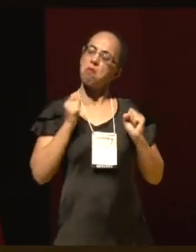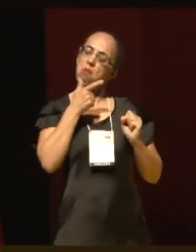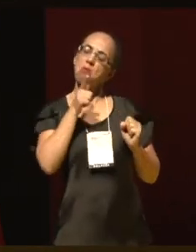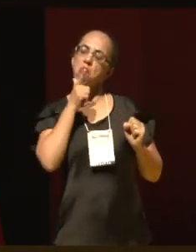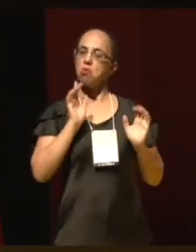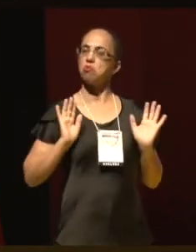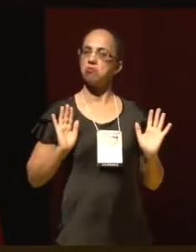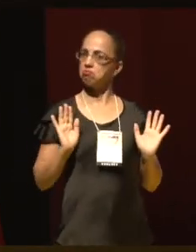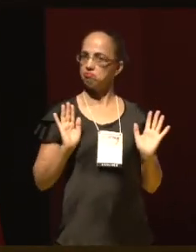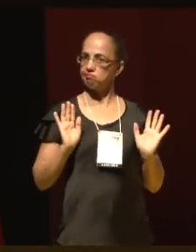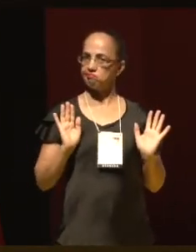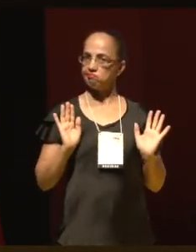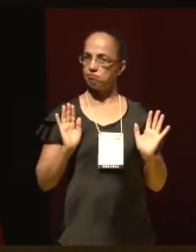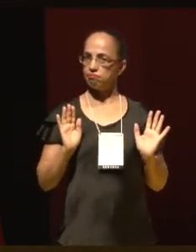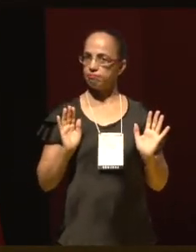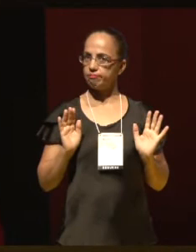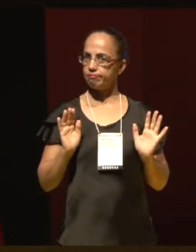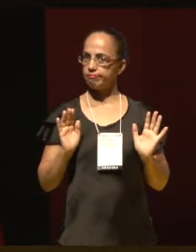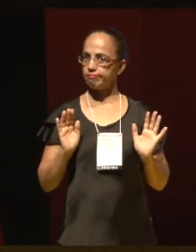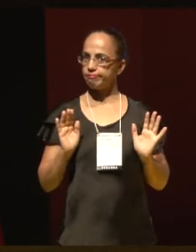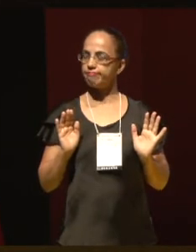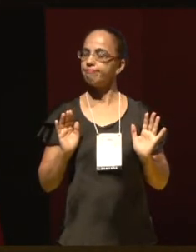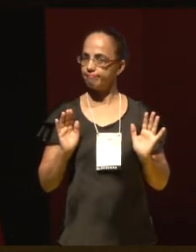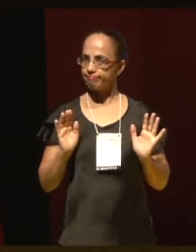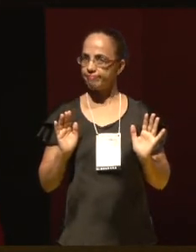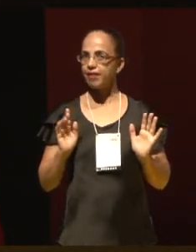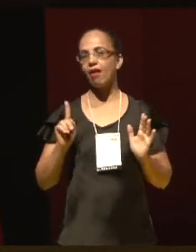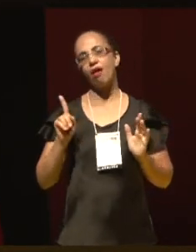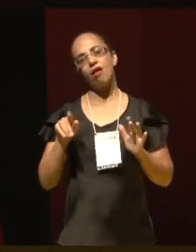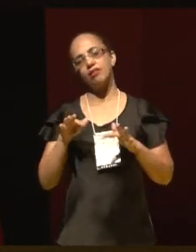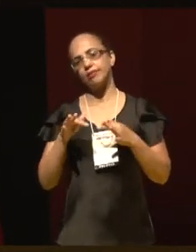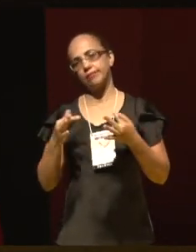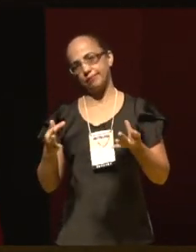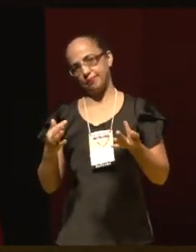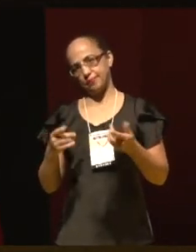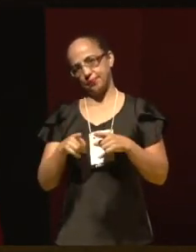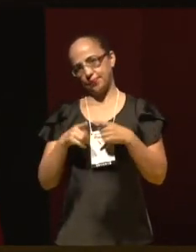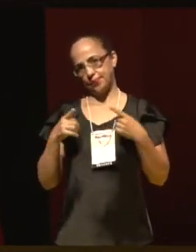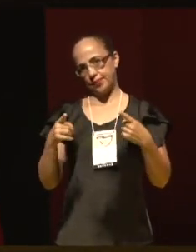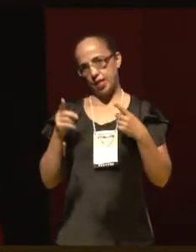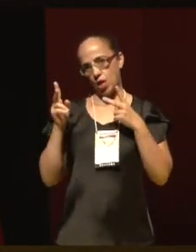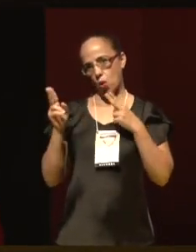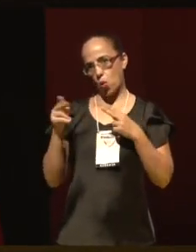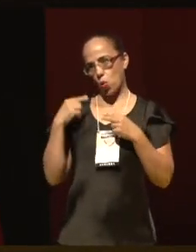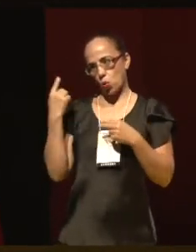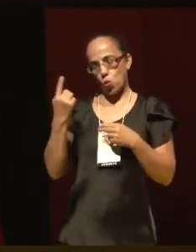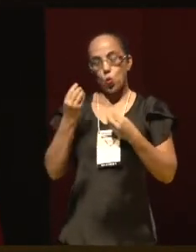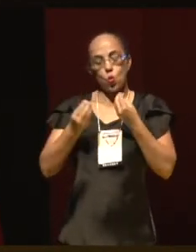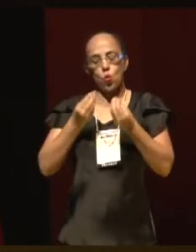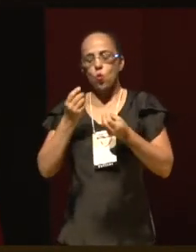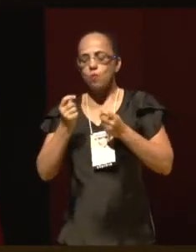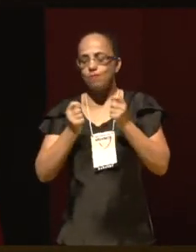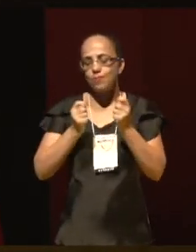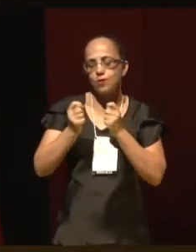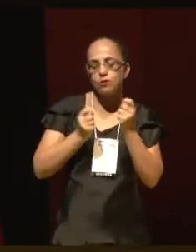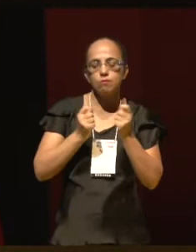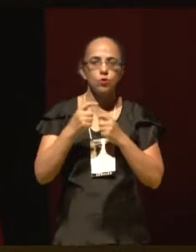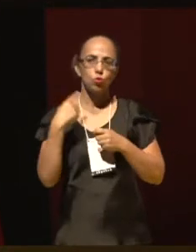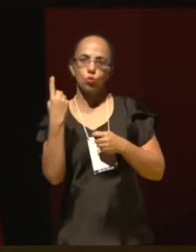É um exemplo bastante simples, mas é como nós administramos nossa